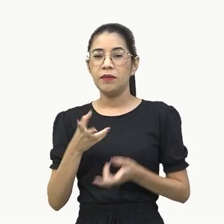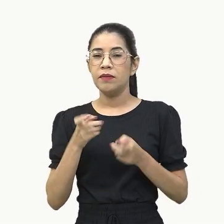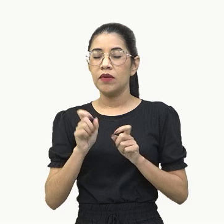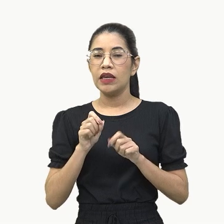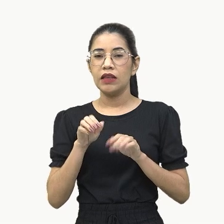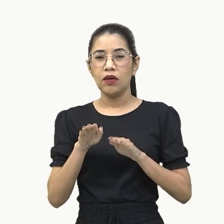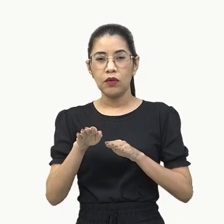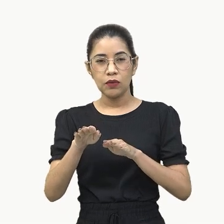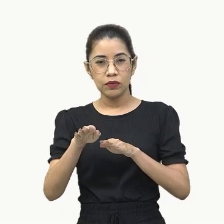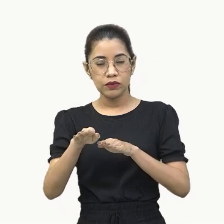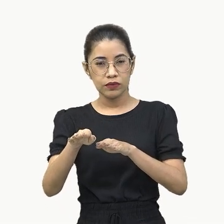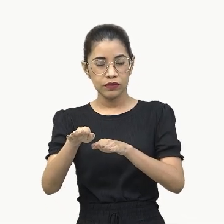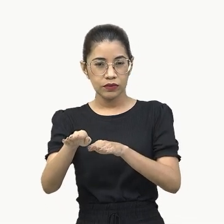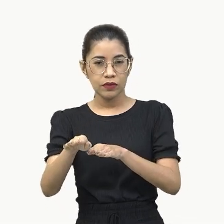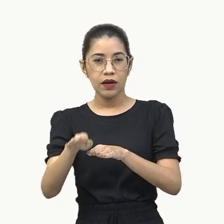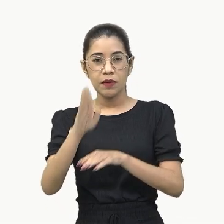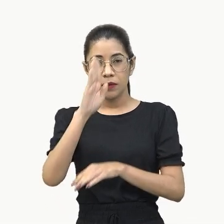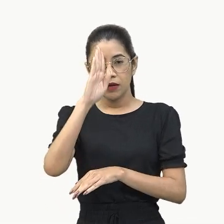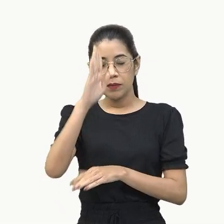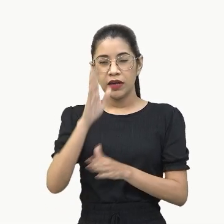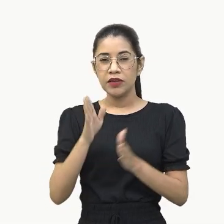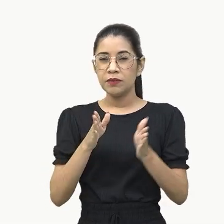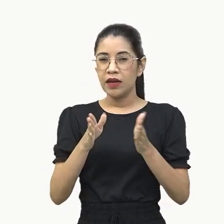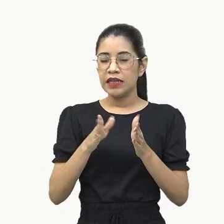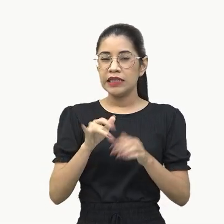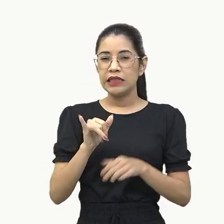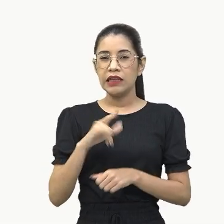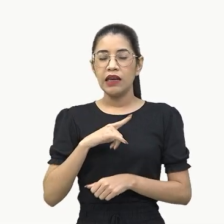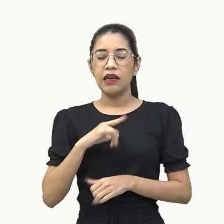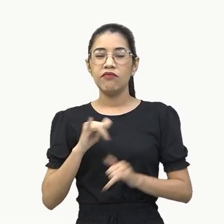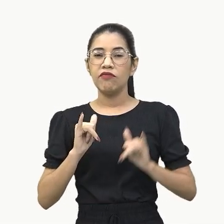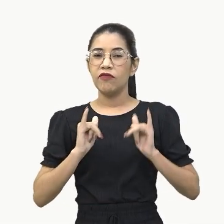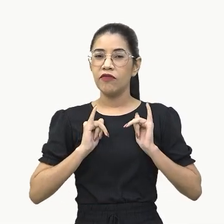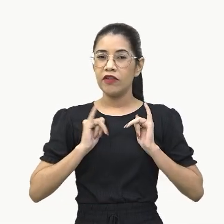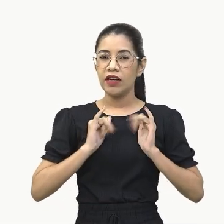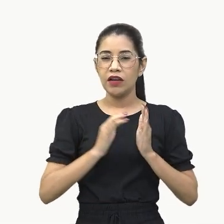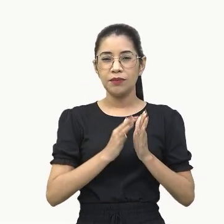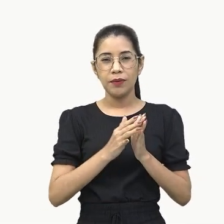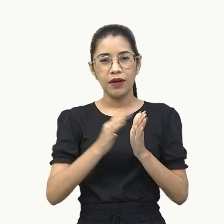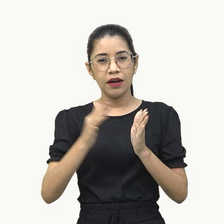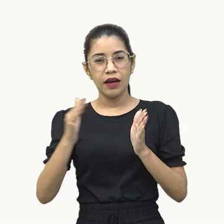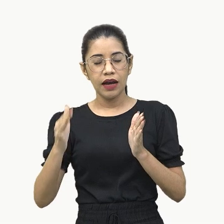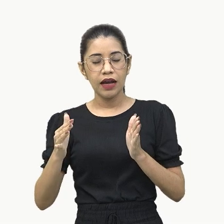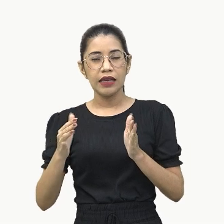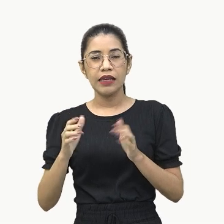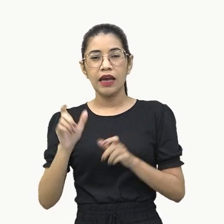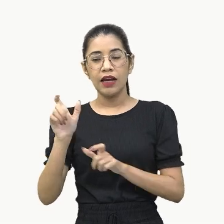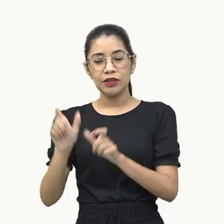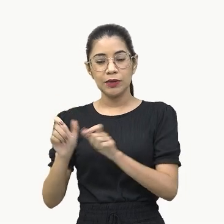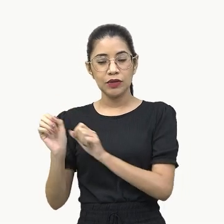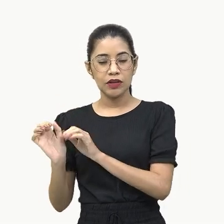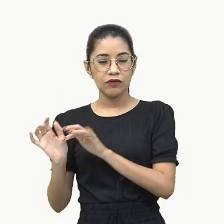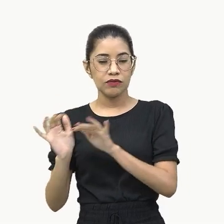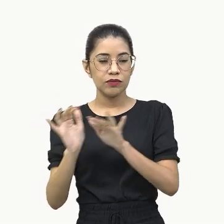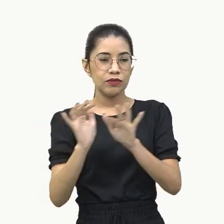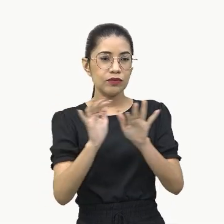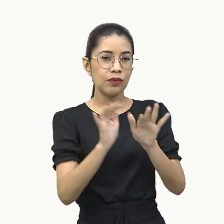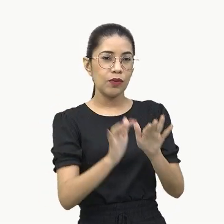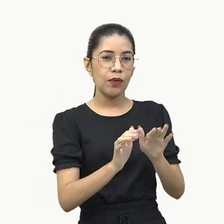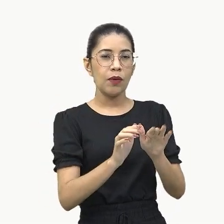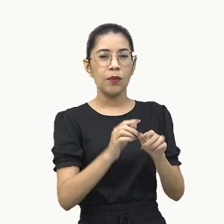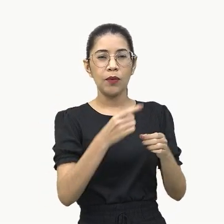isso principalmente ali naquele período Onde tem um feriado prolongado né onde a população acaba indo para uma outra área do